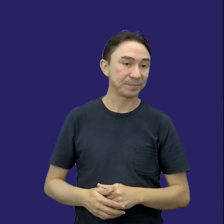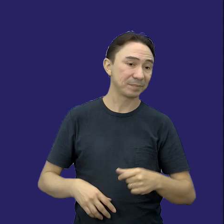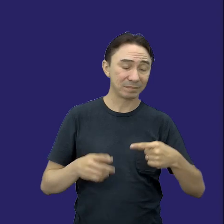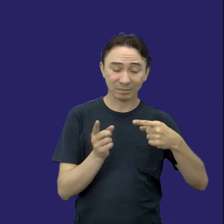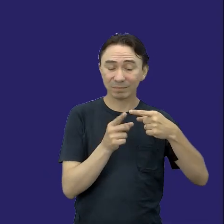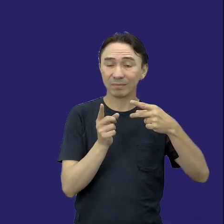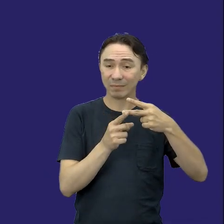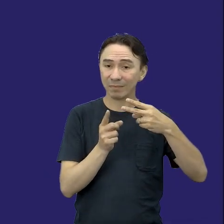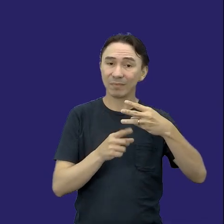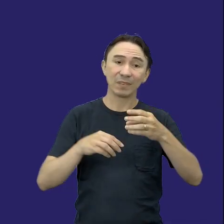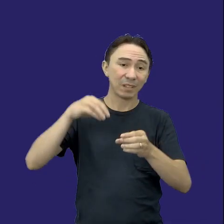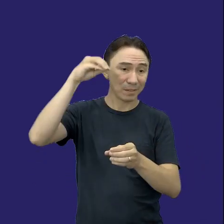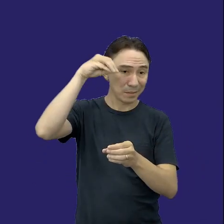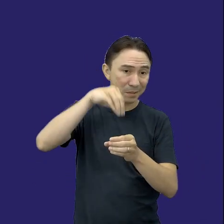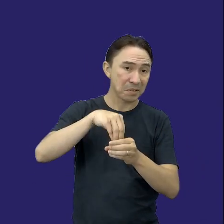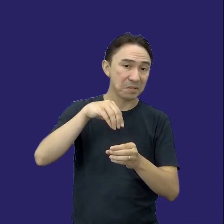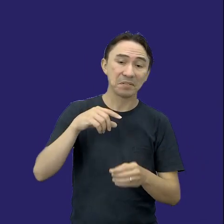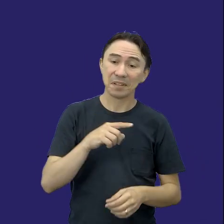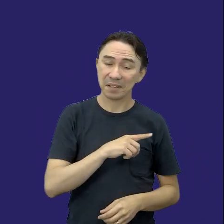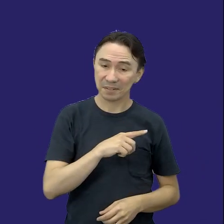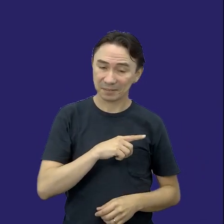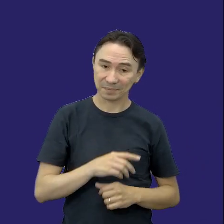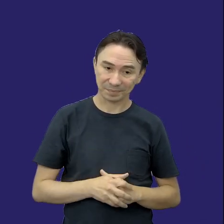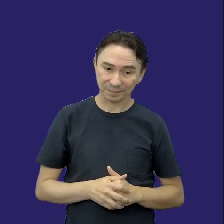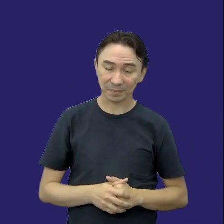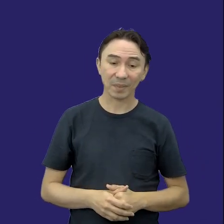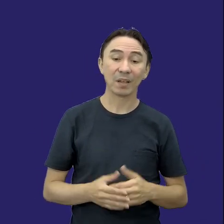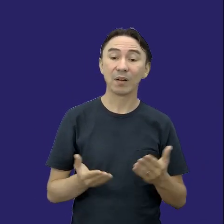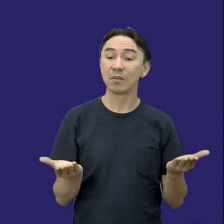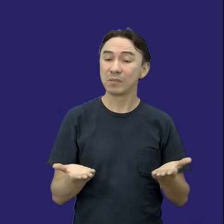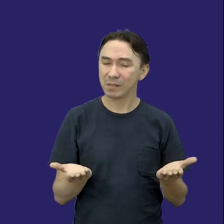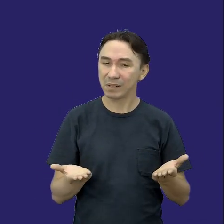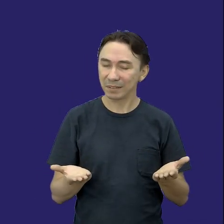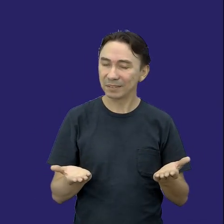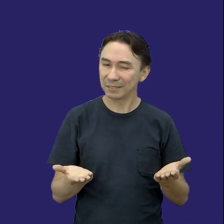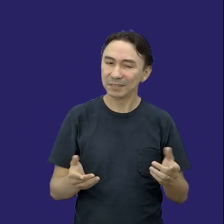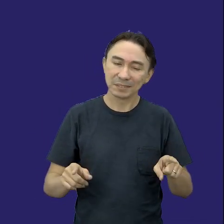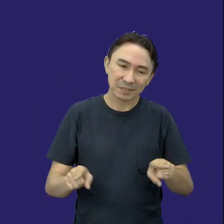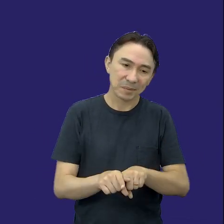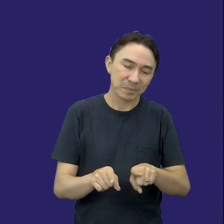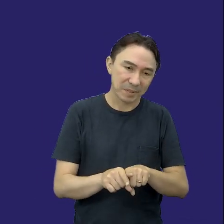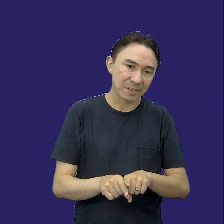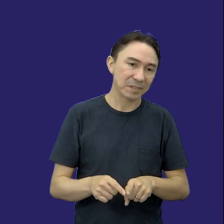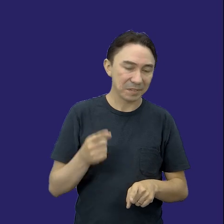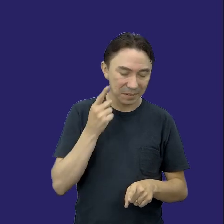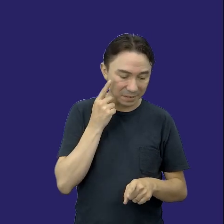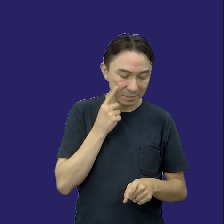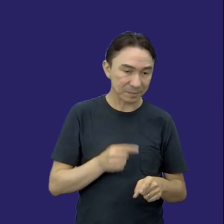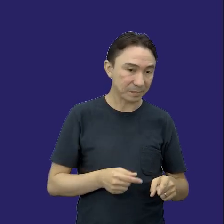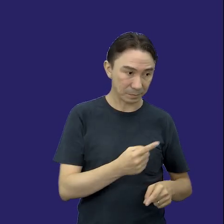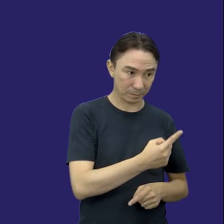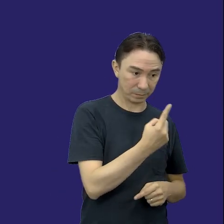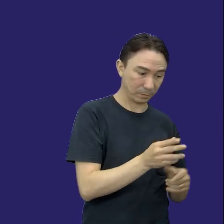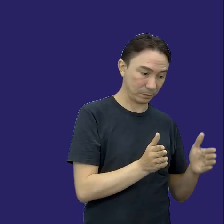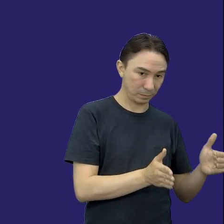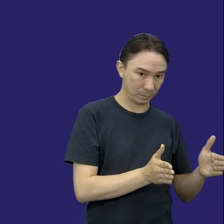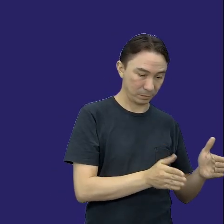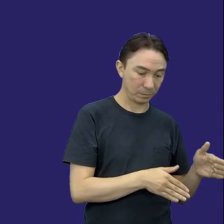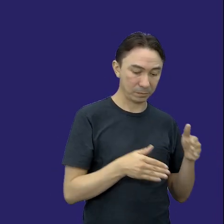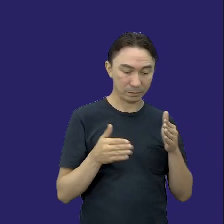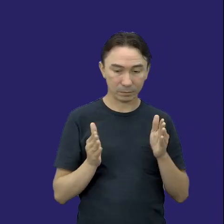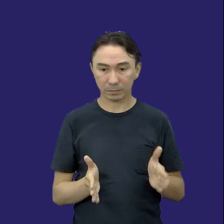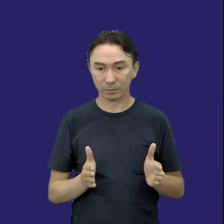instrumentos dentro da plataforma. Nós vamos revisitar, falando da plataforma, a gente vai revisitar, nesse segundo momento, a gente